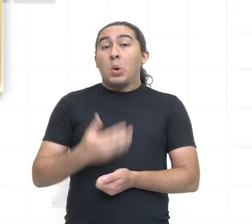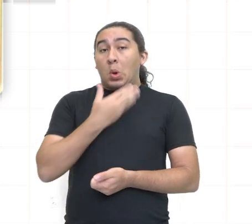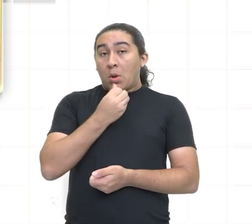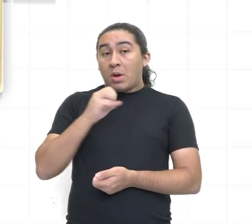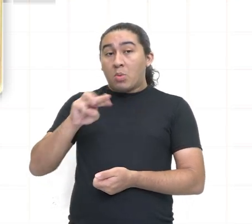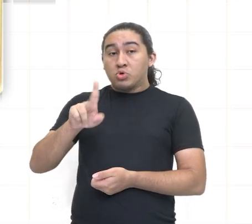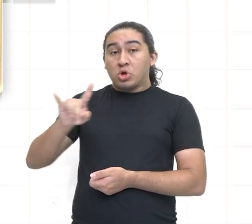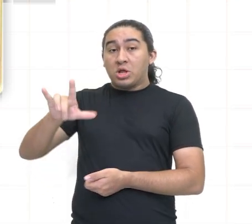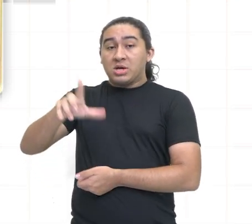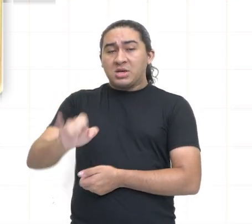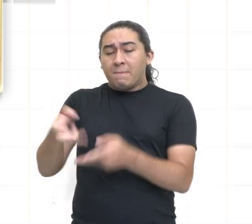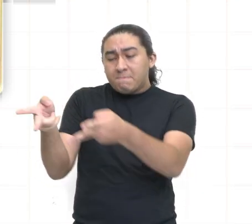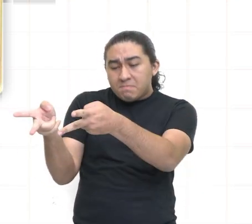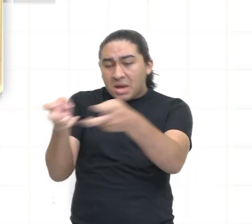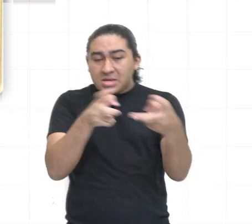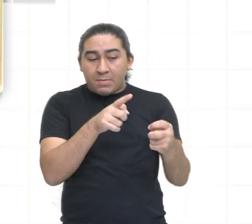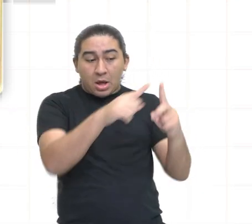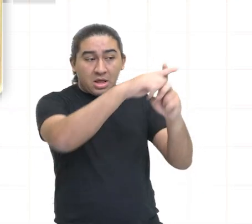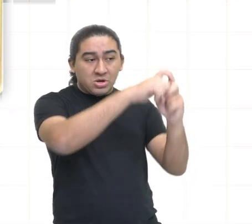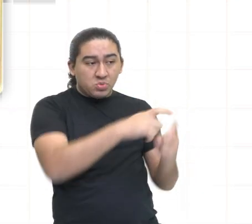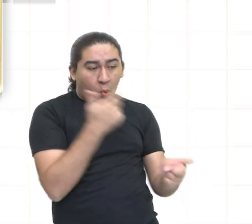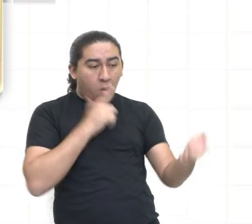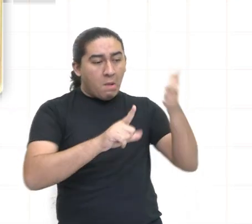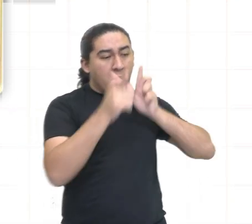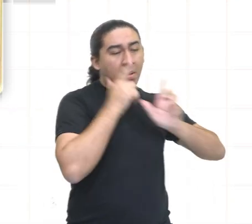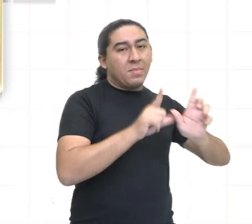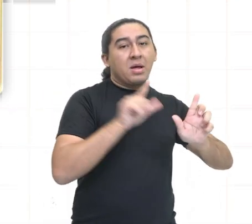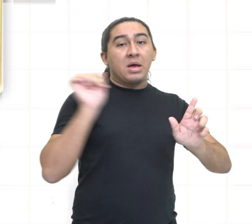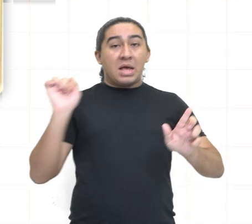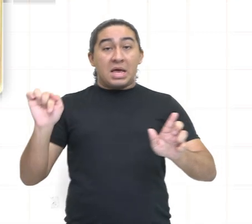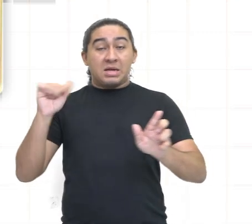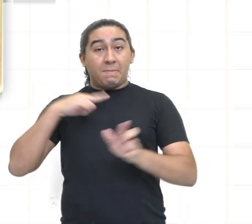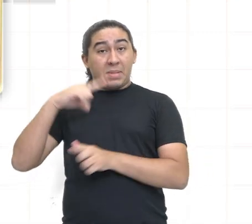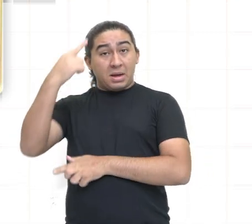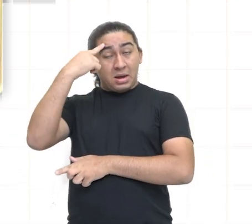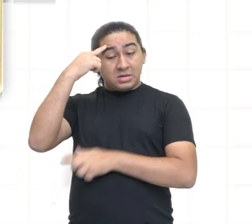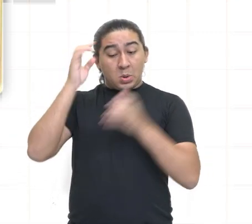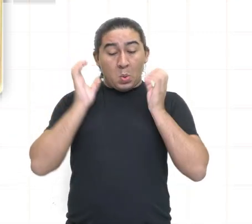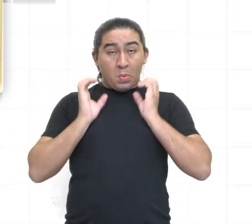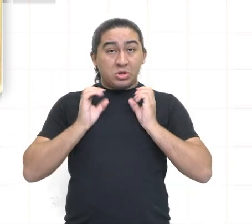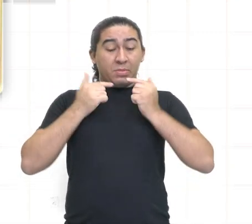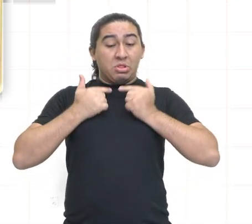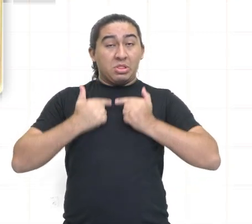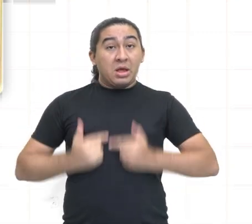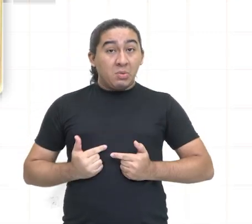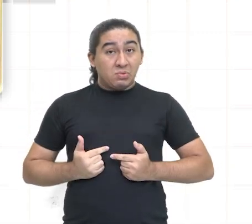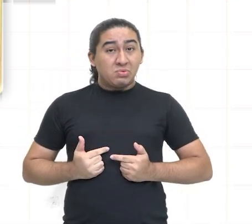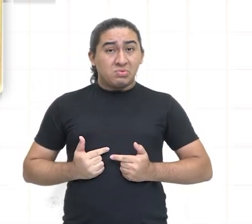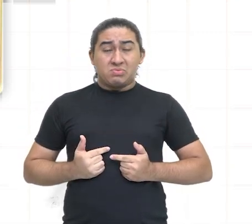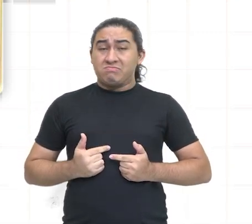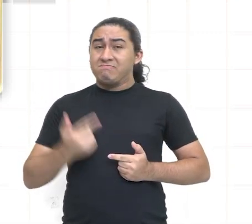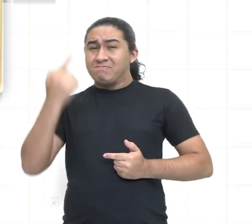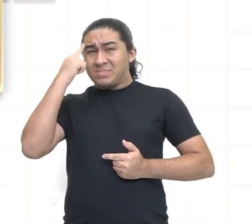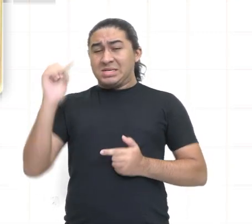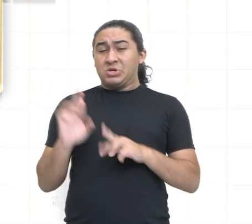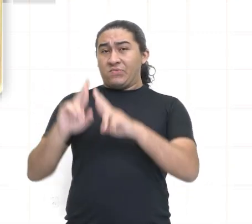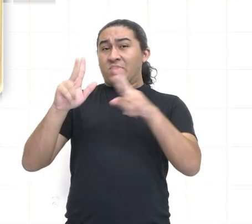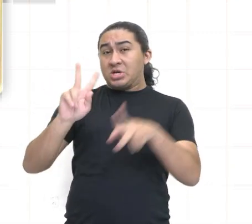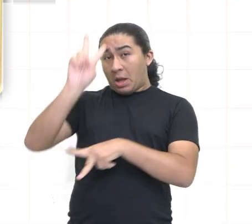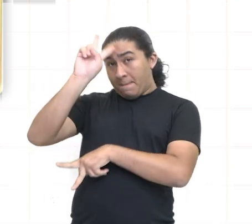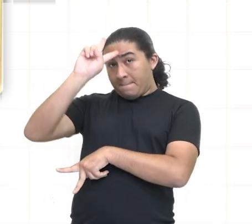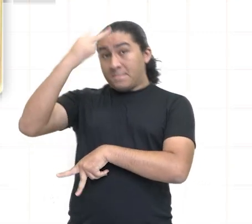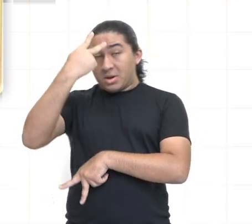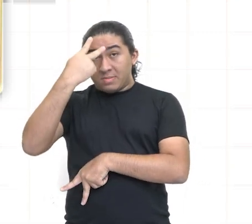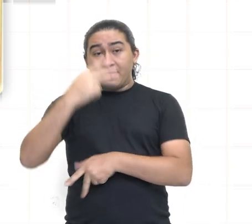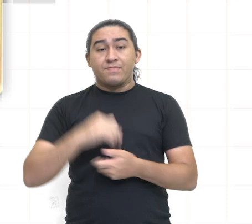o sucesso nazista, abandonou a neutralidade, essa neutralidade bem entre aspas, e em junho de 1940,